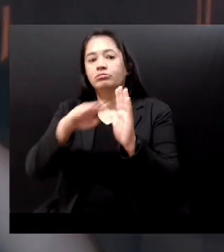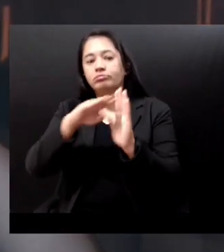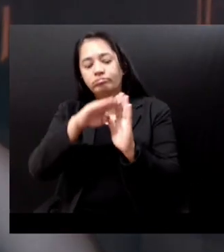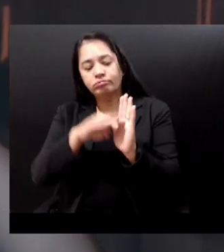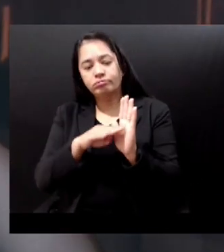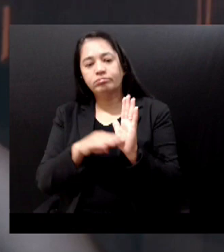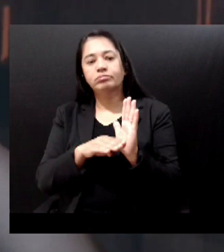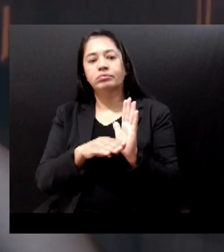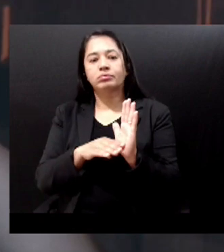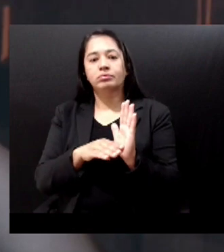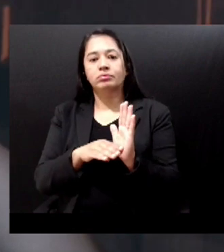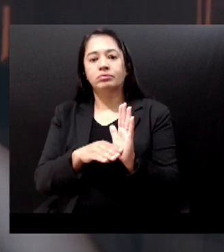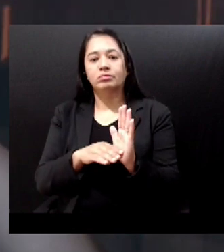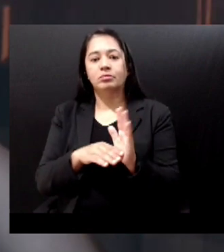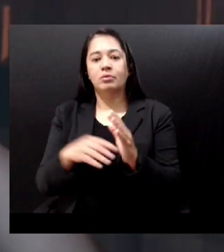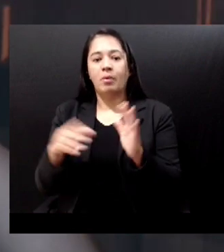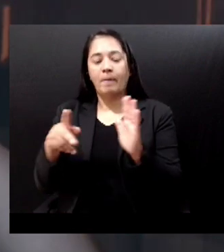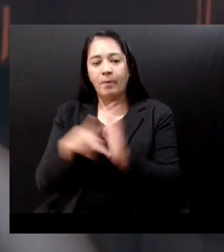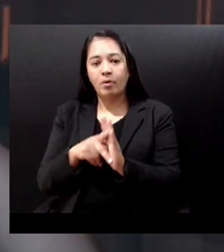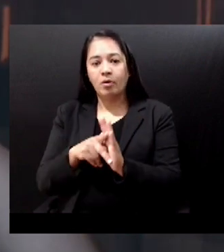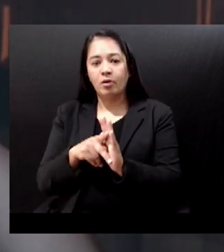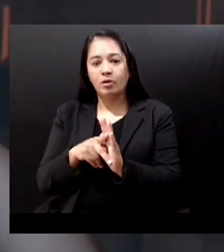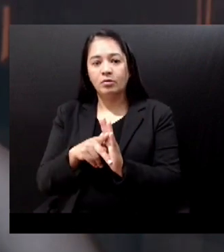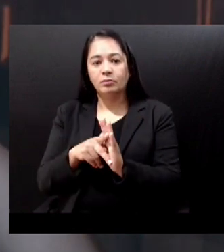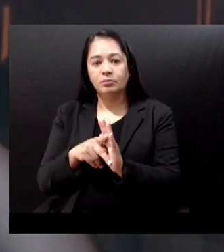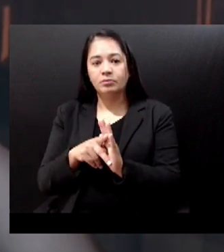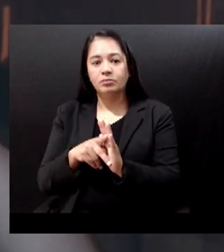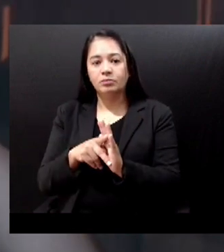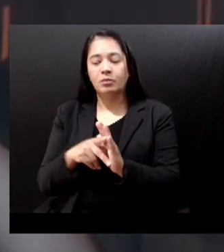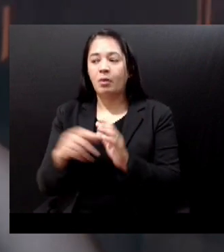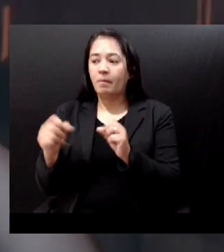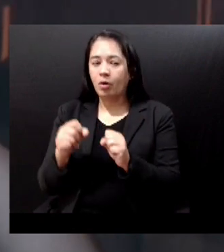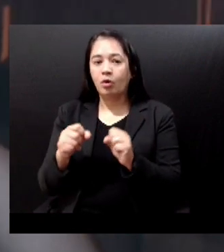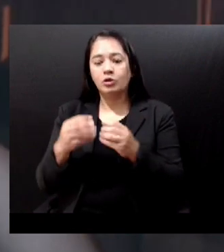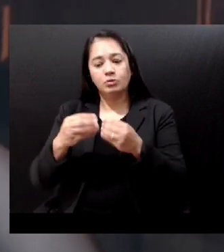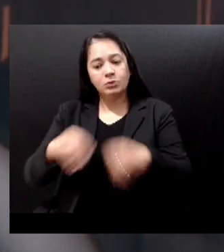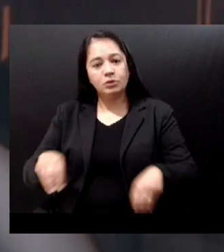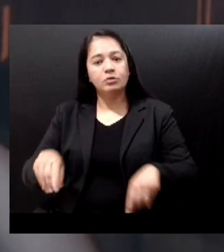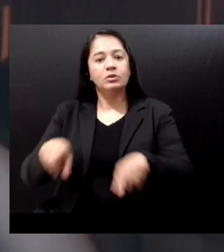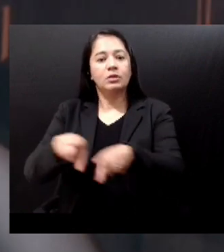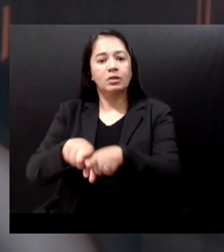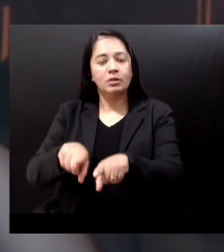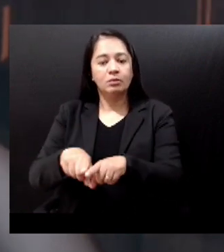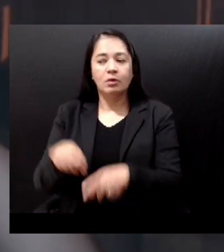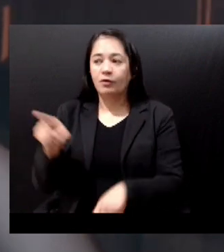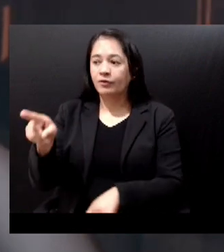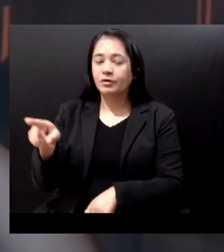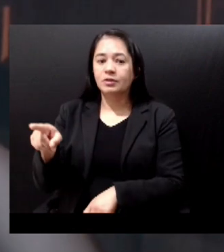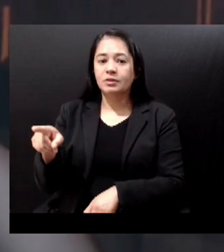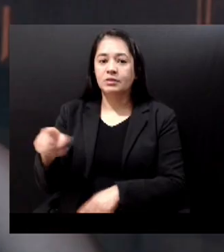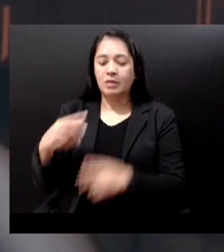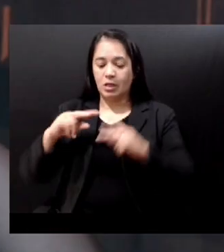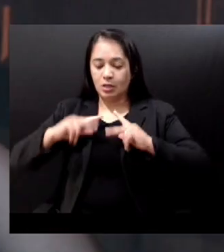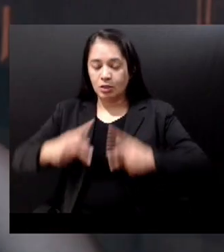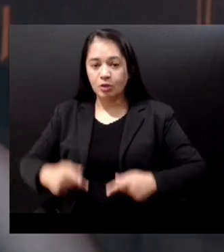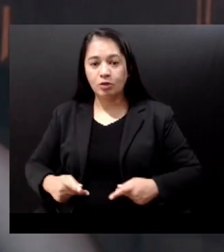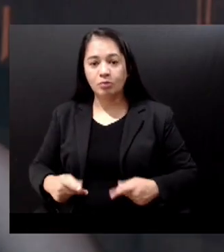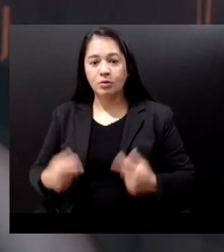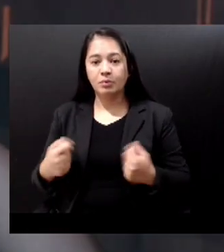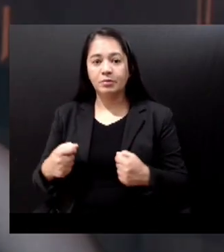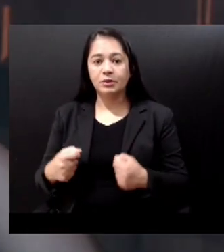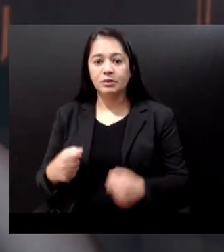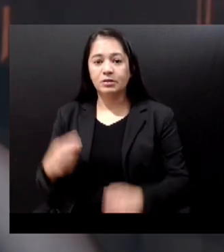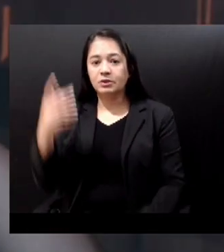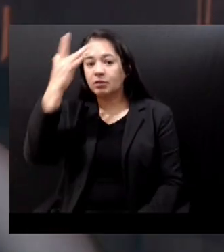ideais, muito fora da sua realidade, também pode te prejudicar nesse sentido, porque você, enquanto ser humano, precisa que as suas funções vitais